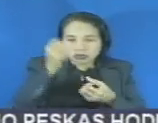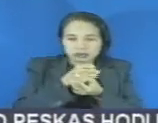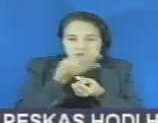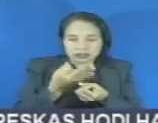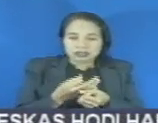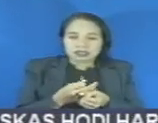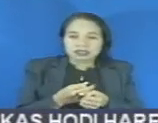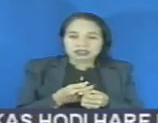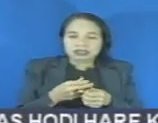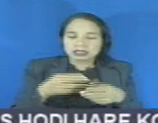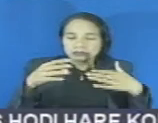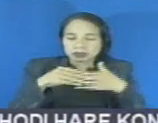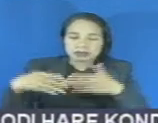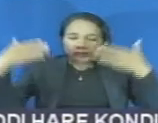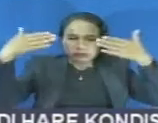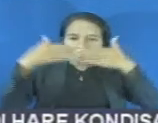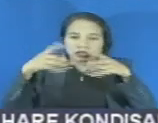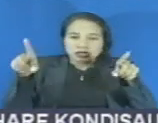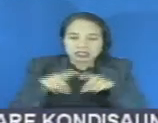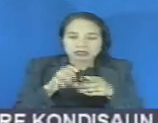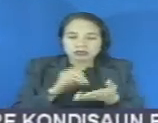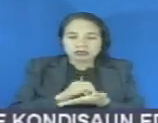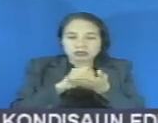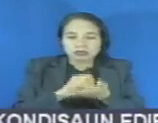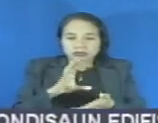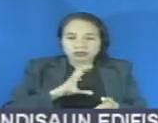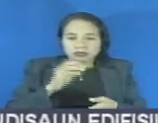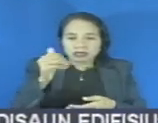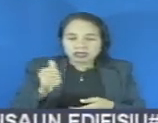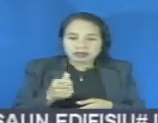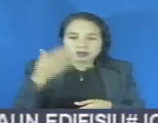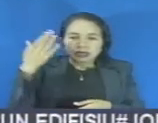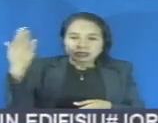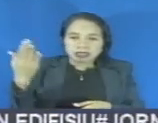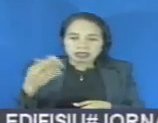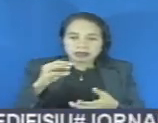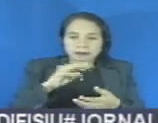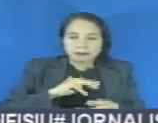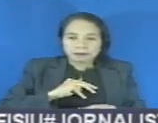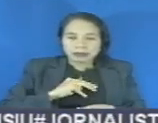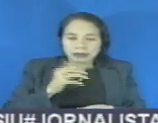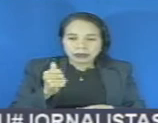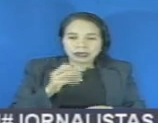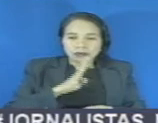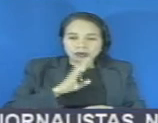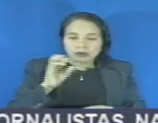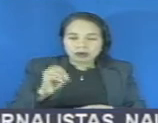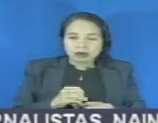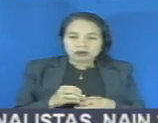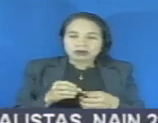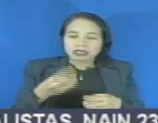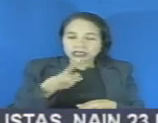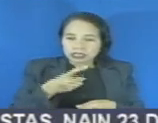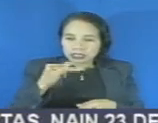sira nebe que área fronteira nessa rio ecusi ia Covalima ia Maliana ka Bobonaro e nindo ia